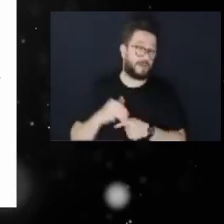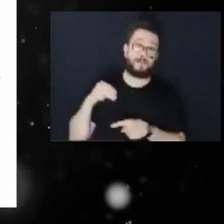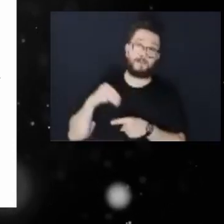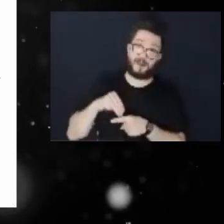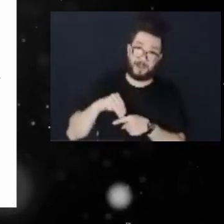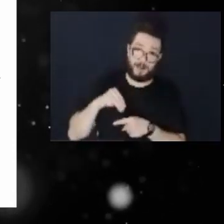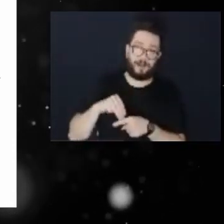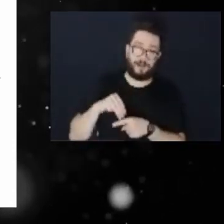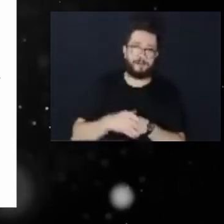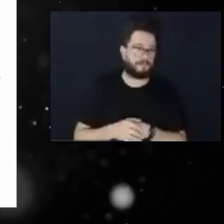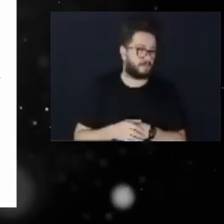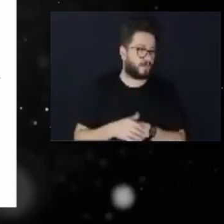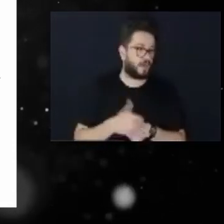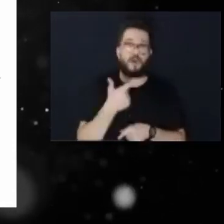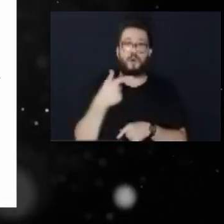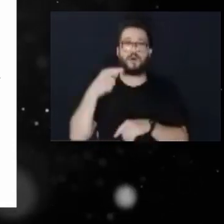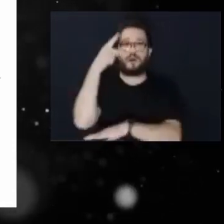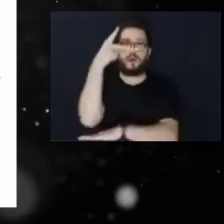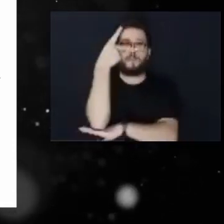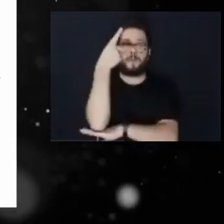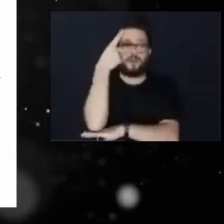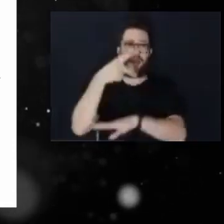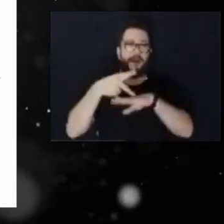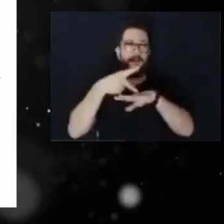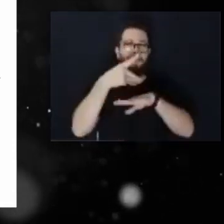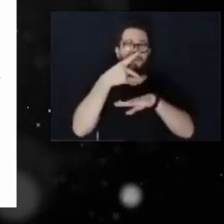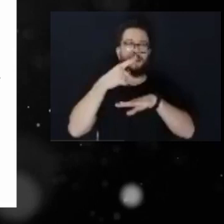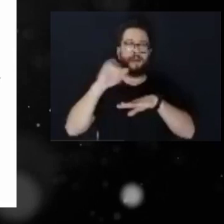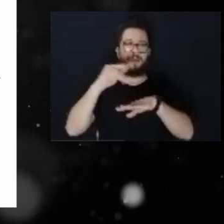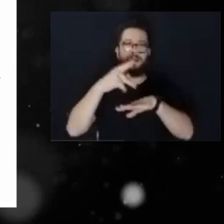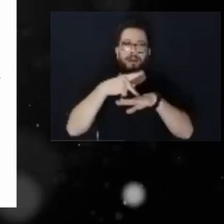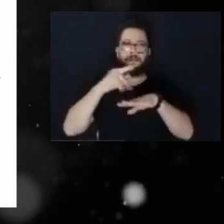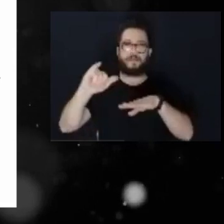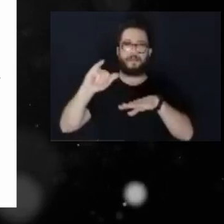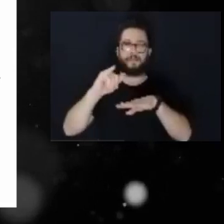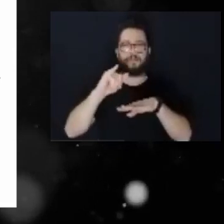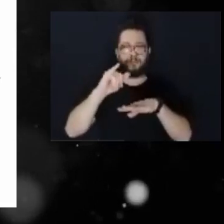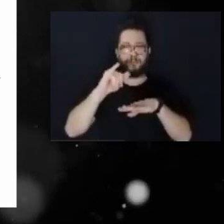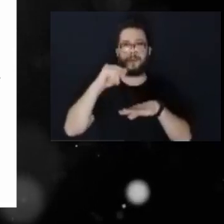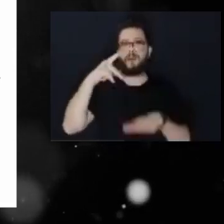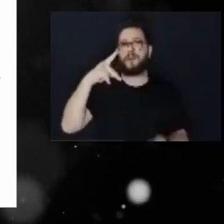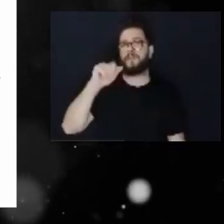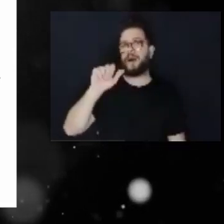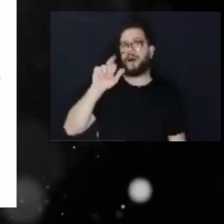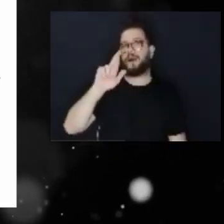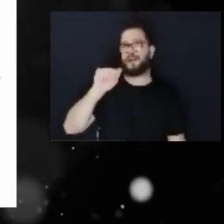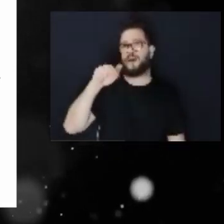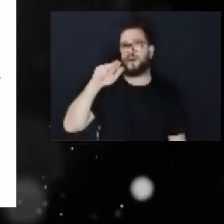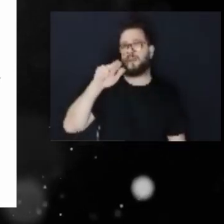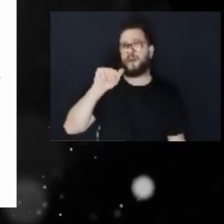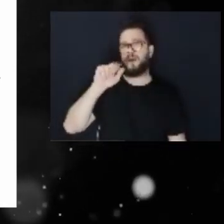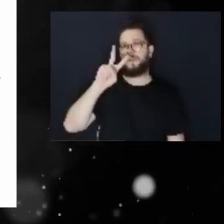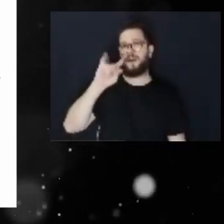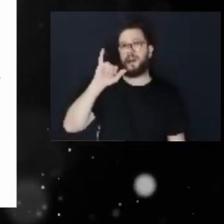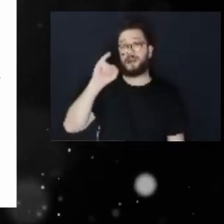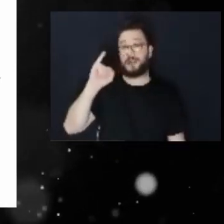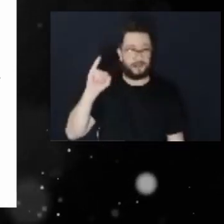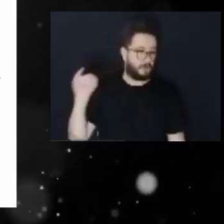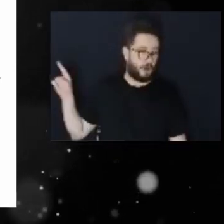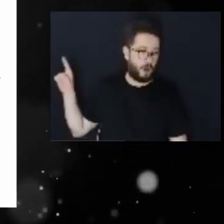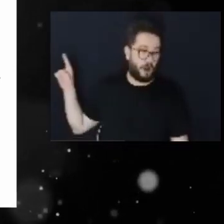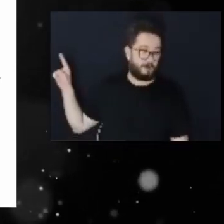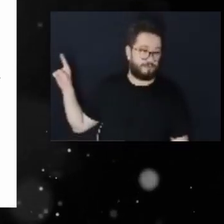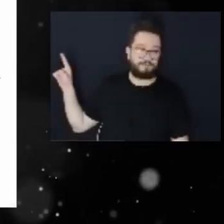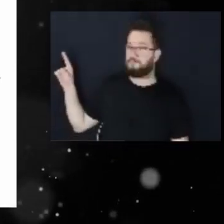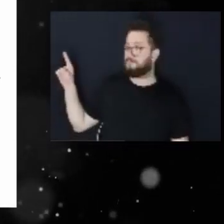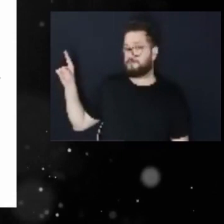Paranavaí, uma cidade que basicamente não fez nenhum isolamento social. Nós temos datas específicas que